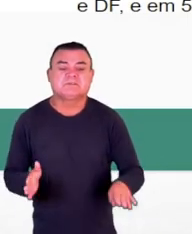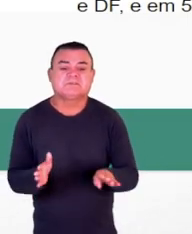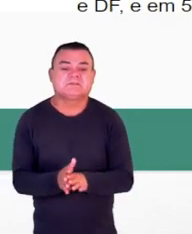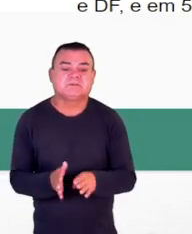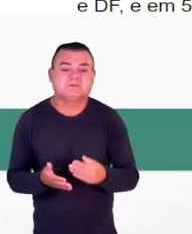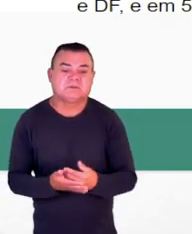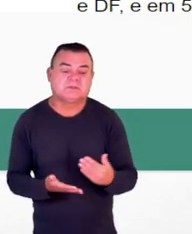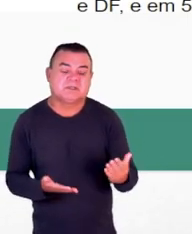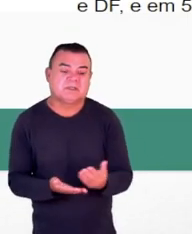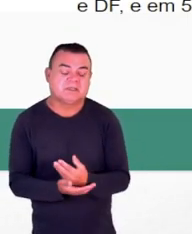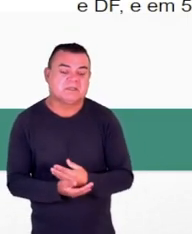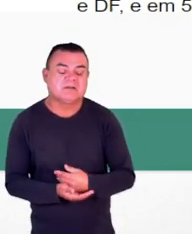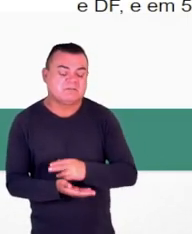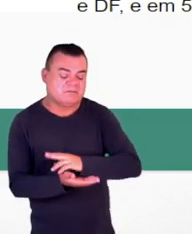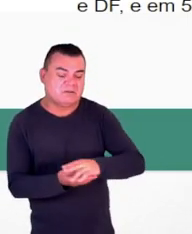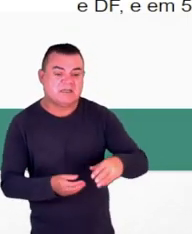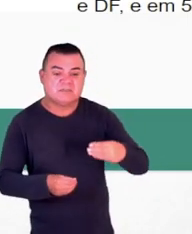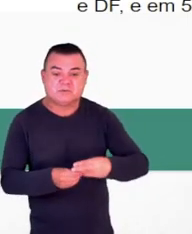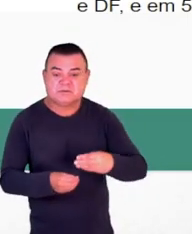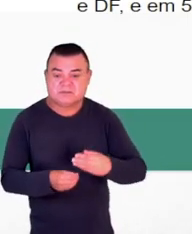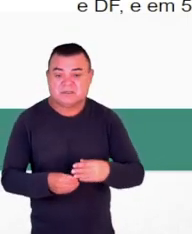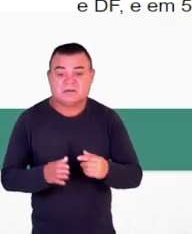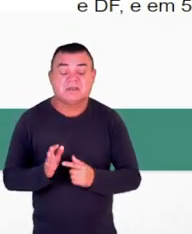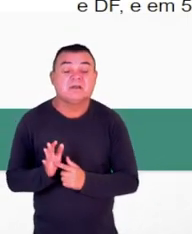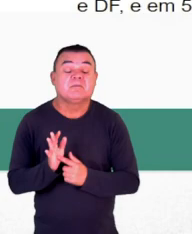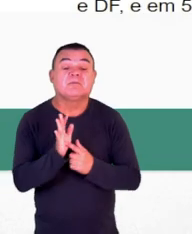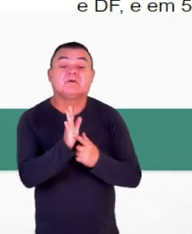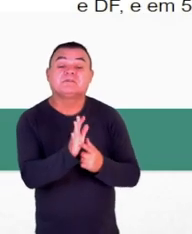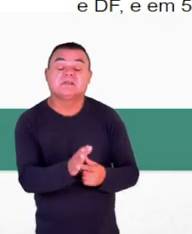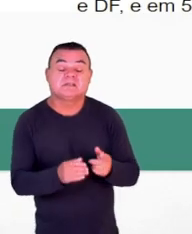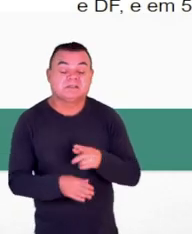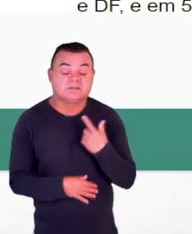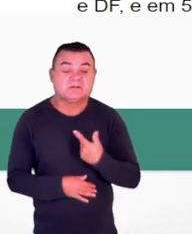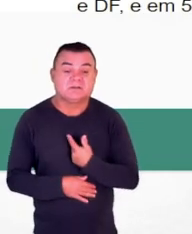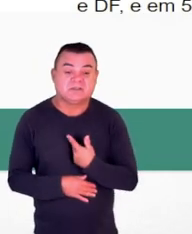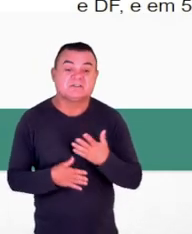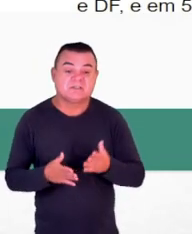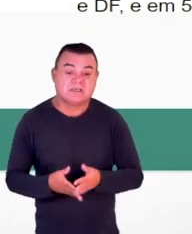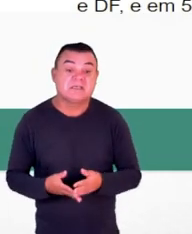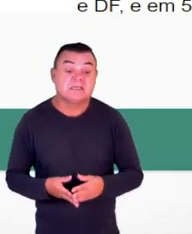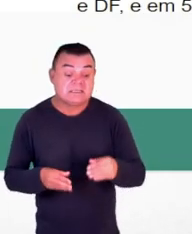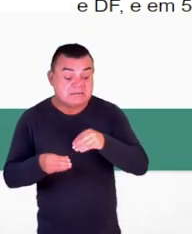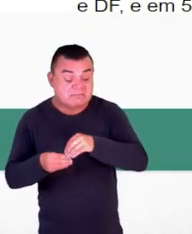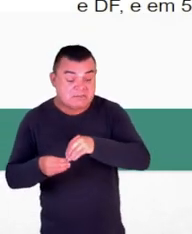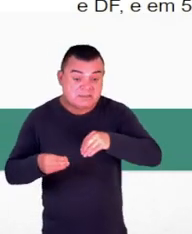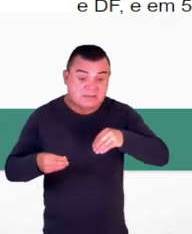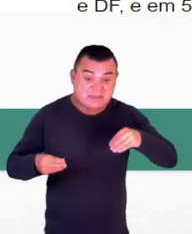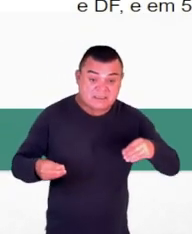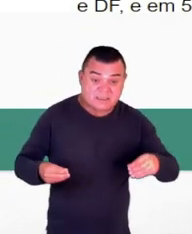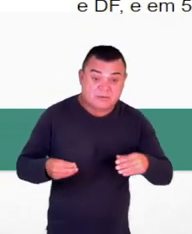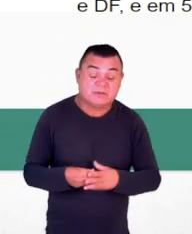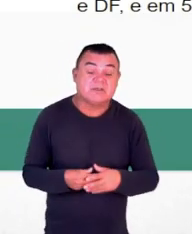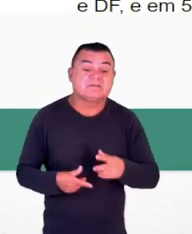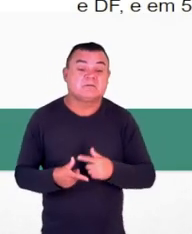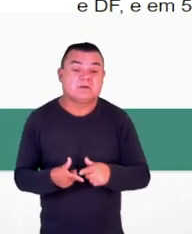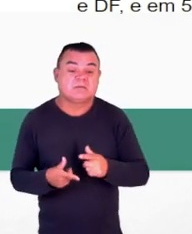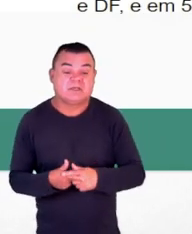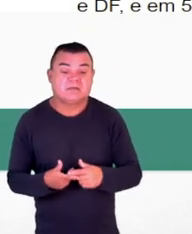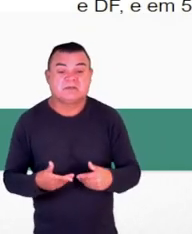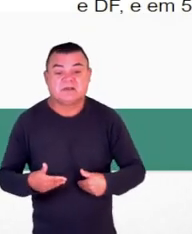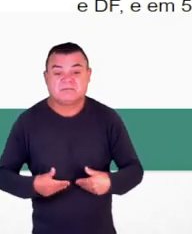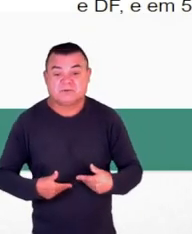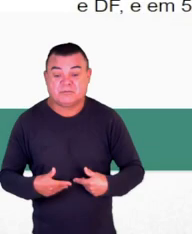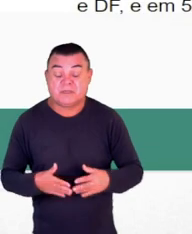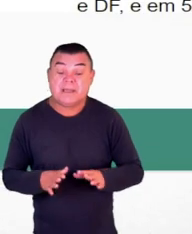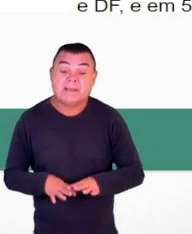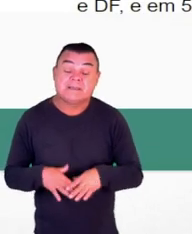eh que a gente tinha infelizmente saído do mapa da fome né E os dois inquéritos foram o segundo inquérito foi mostrando que a situação só vinha Se